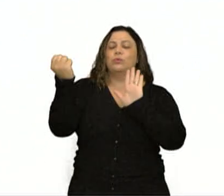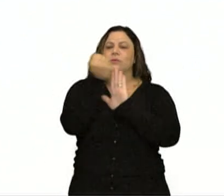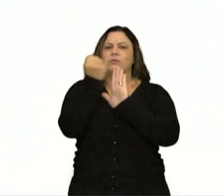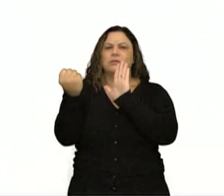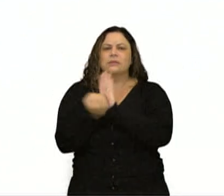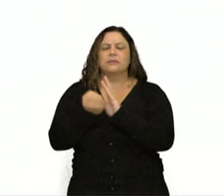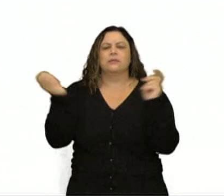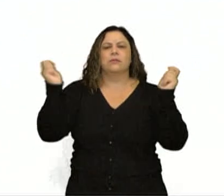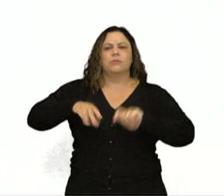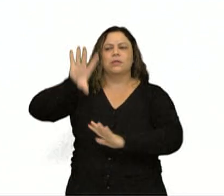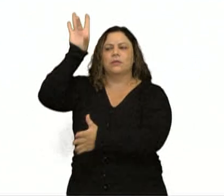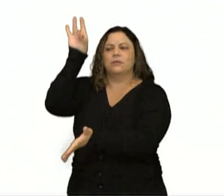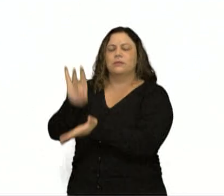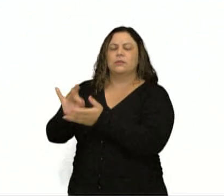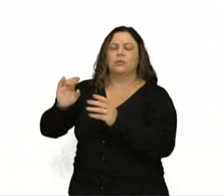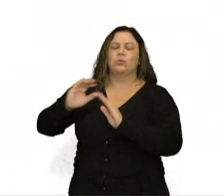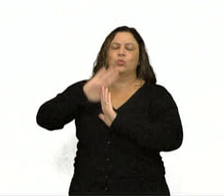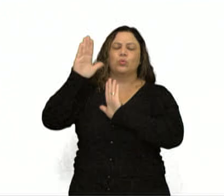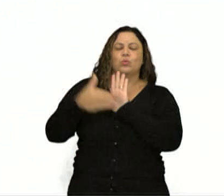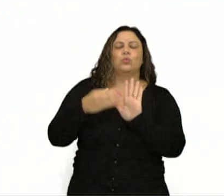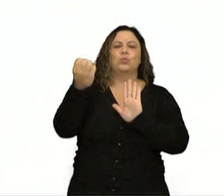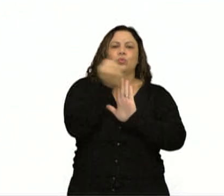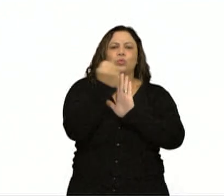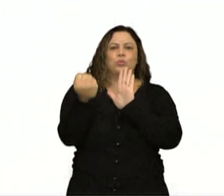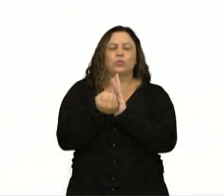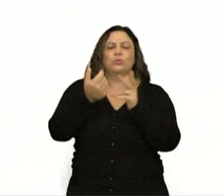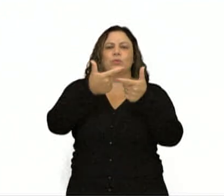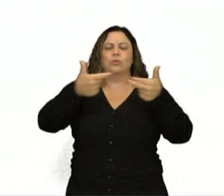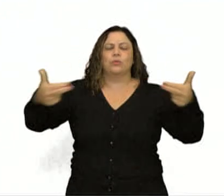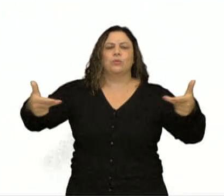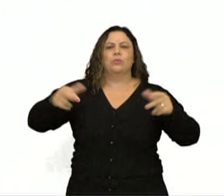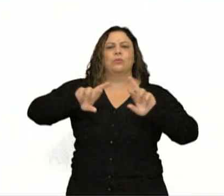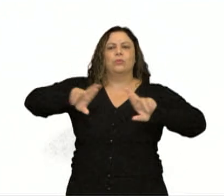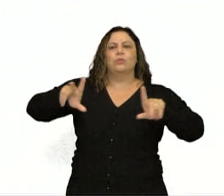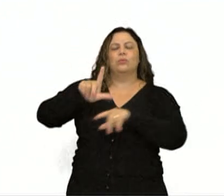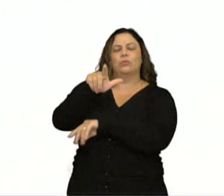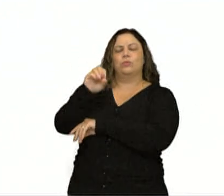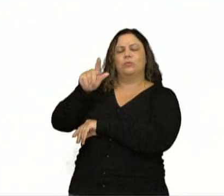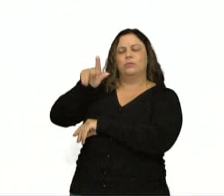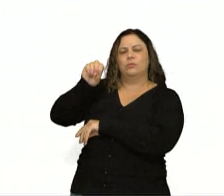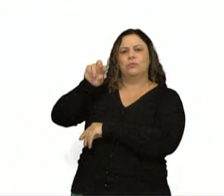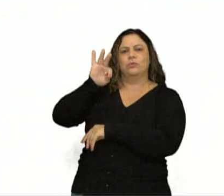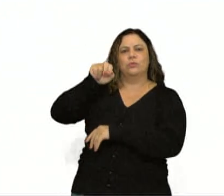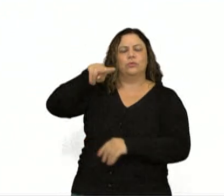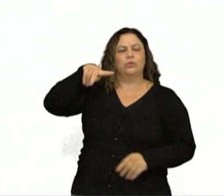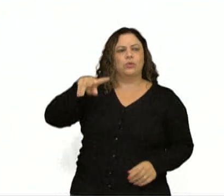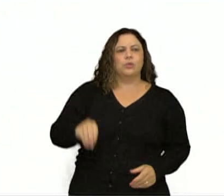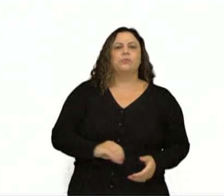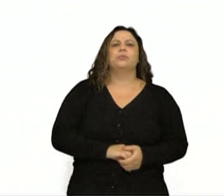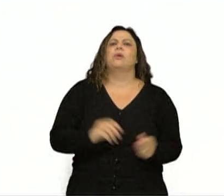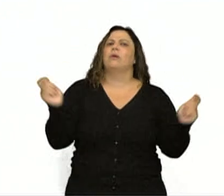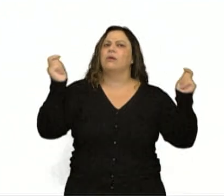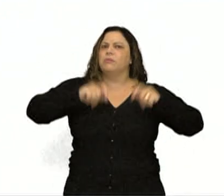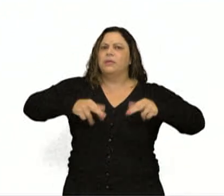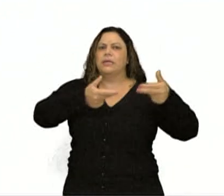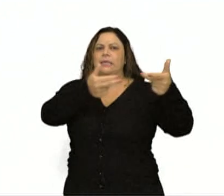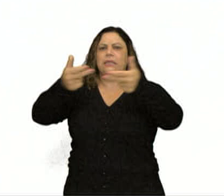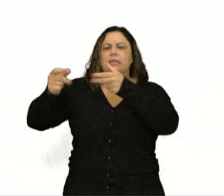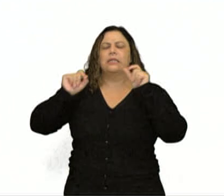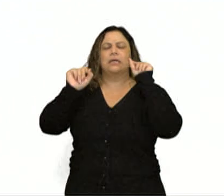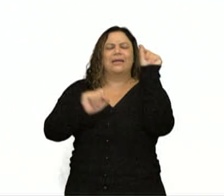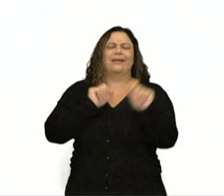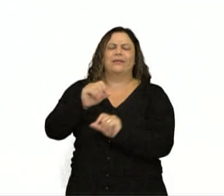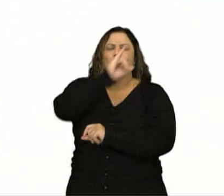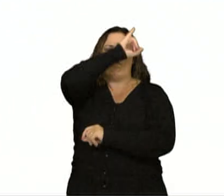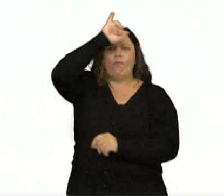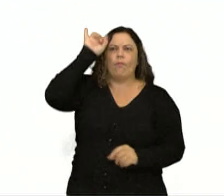registradas, todos os logotipos do me é dado com que